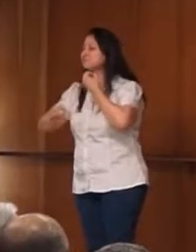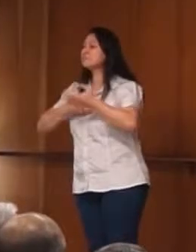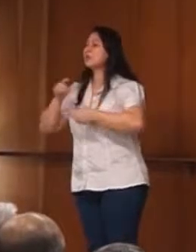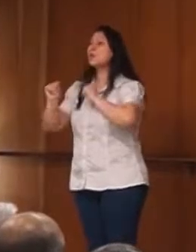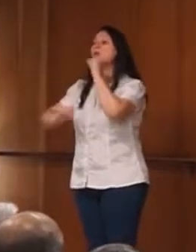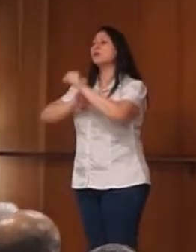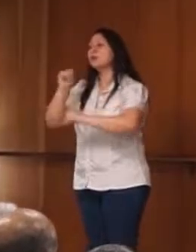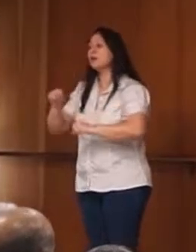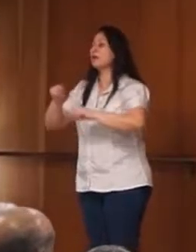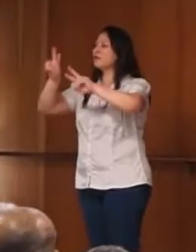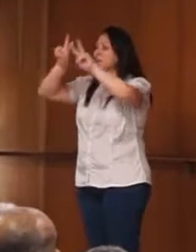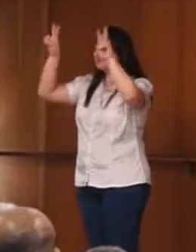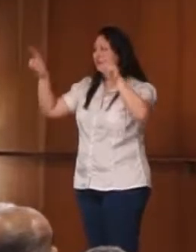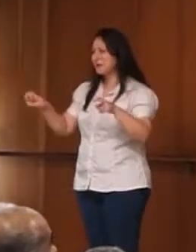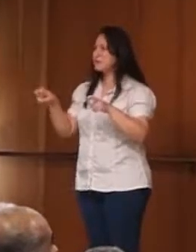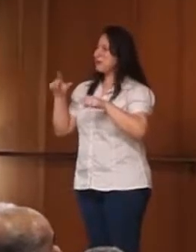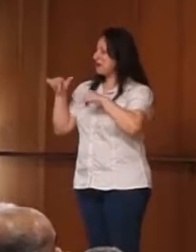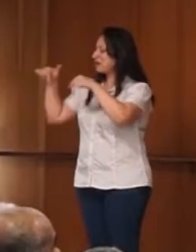porque,